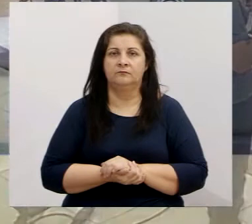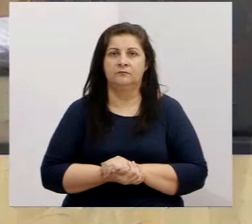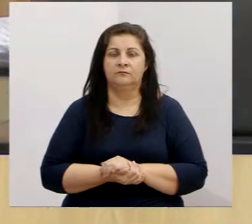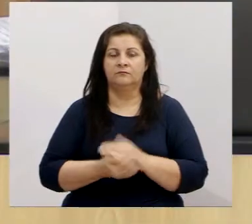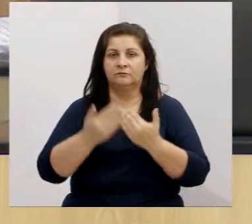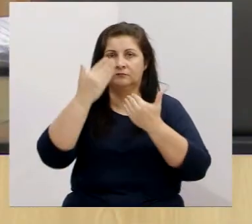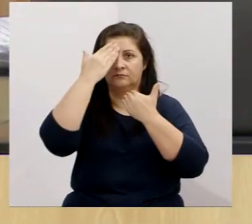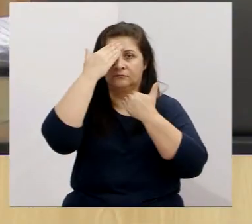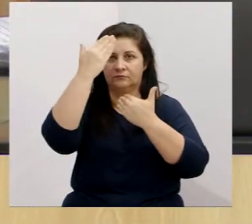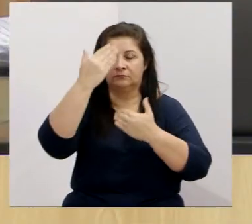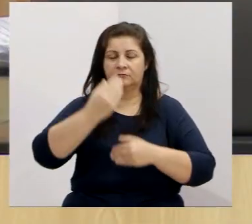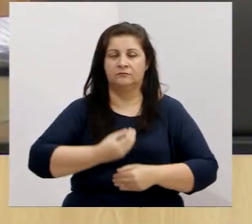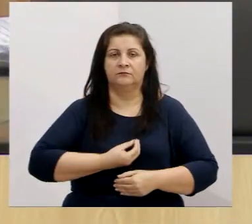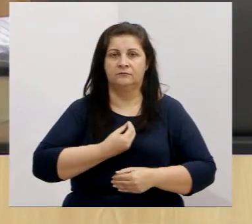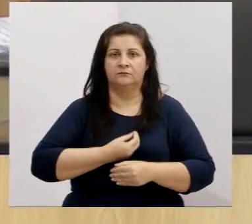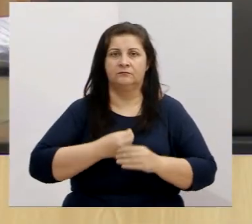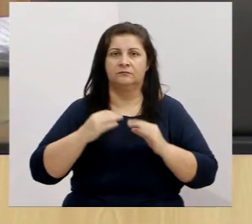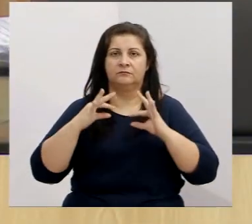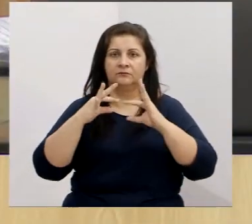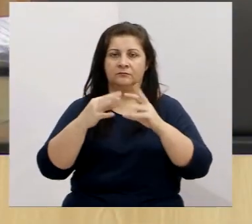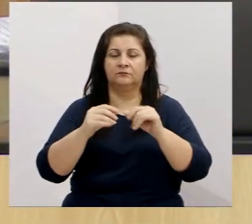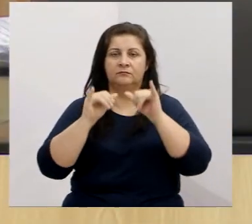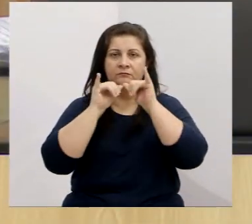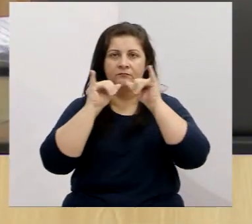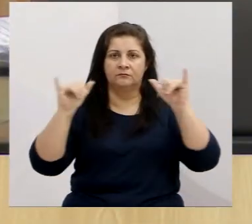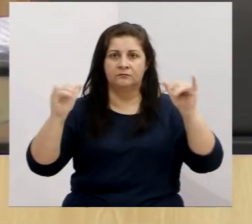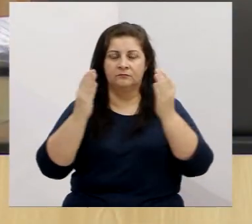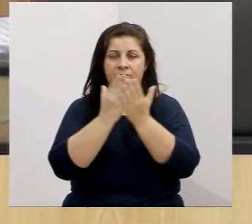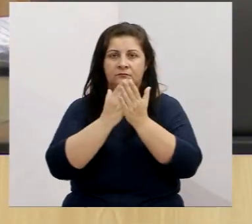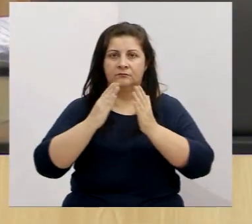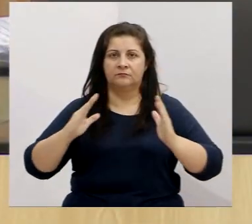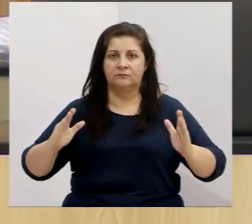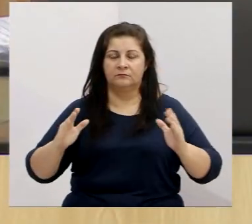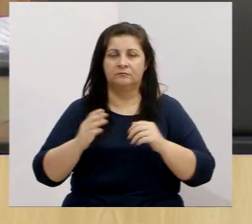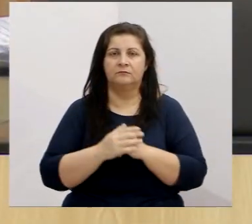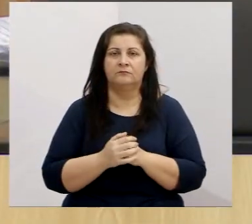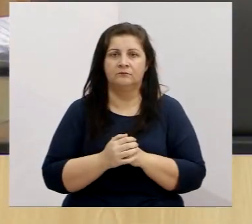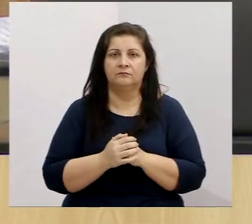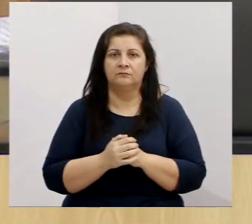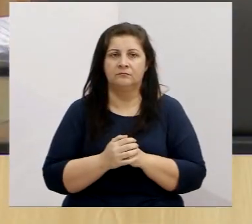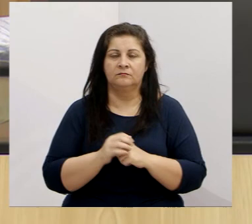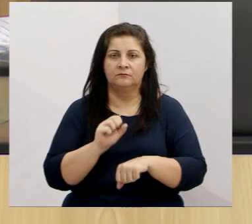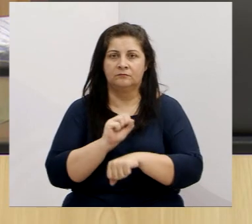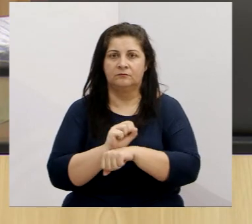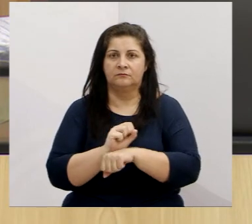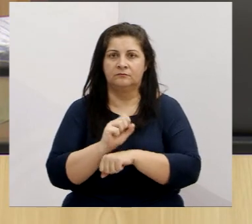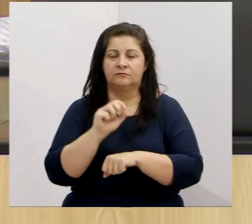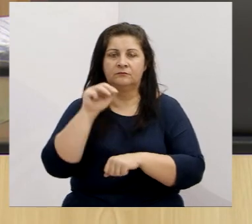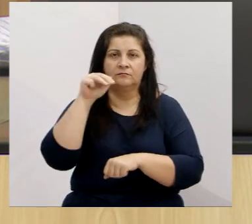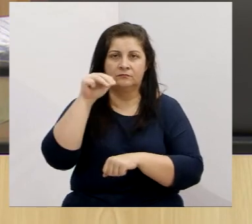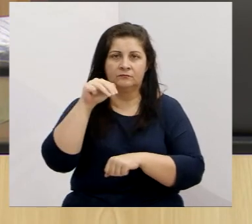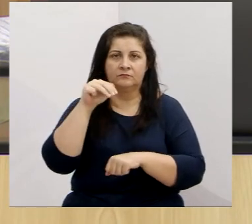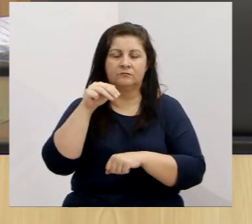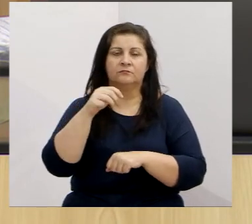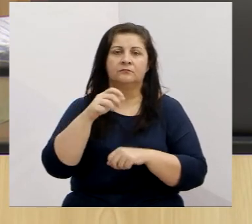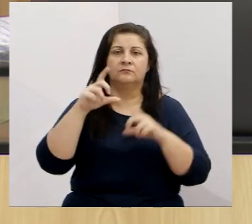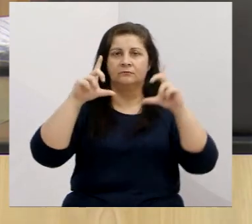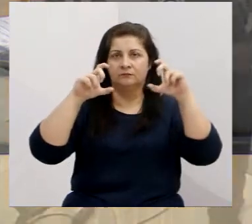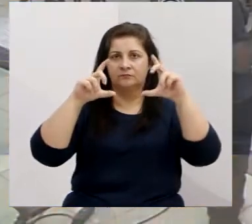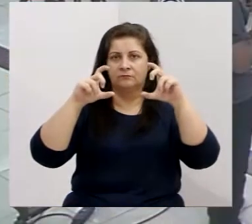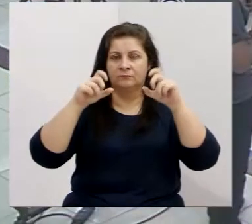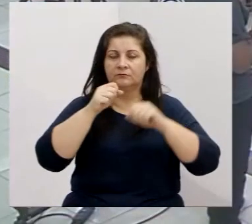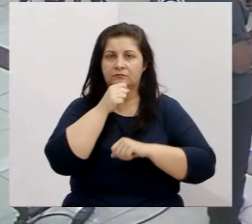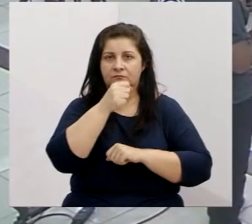e agradeço a presença de todos declaro encerrada a solenidade e suspendendo a sessão por alguns minutos para as fotos entrevista